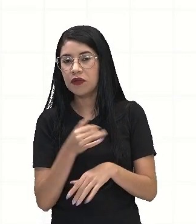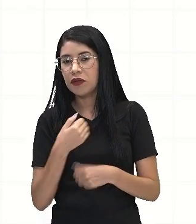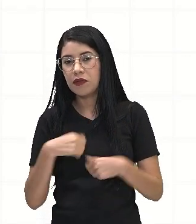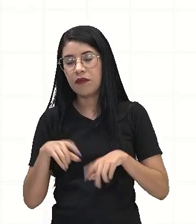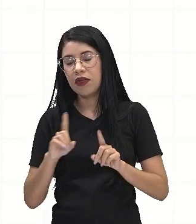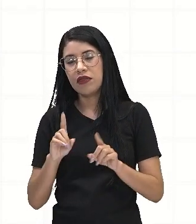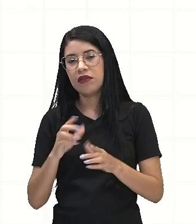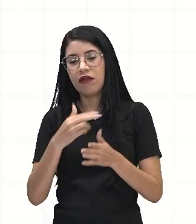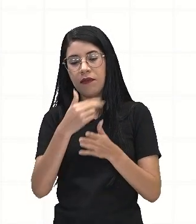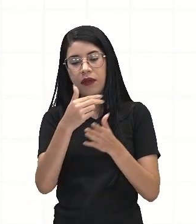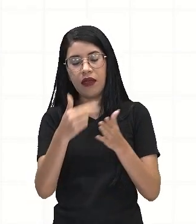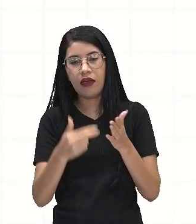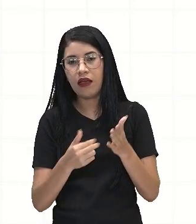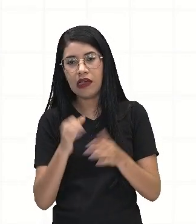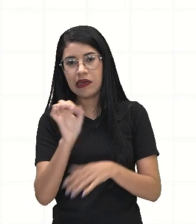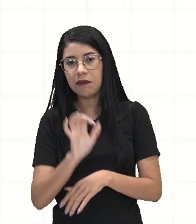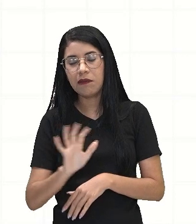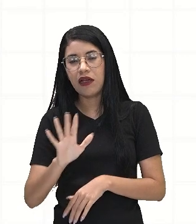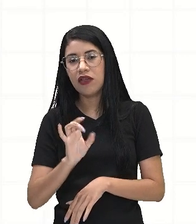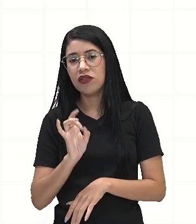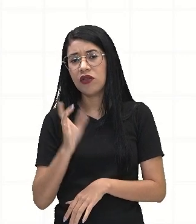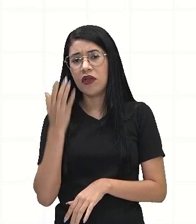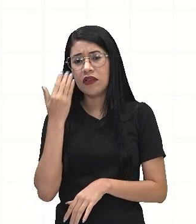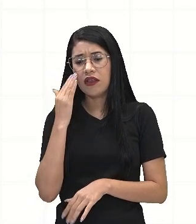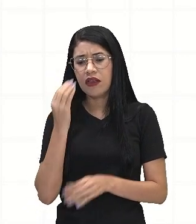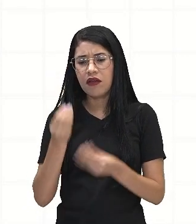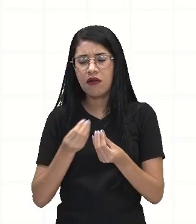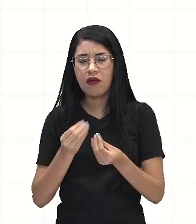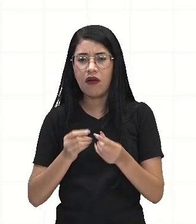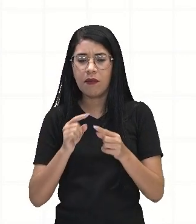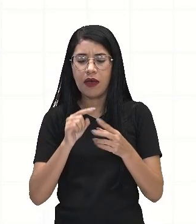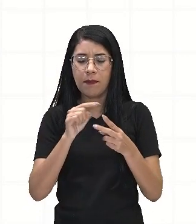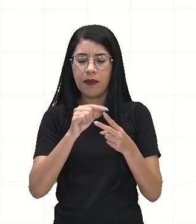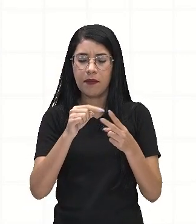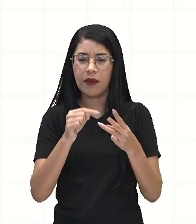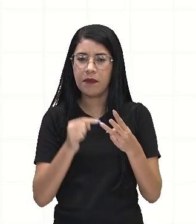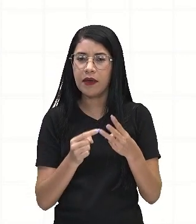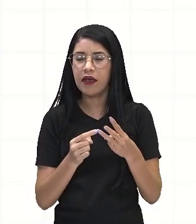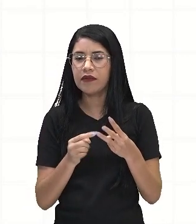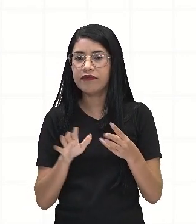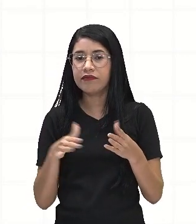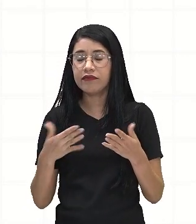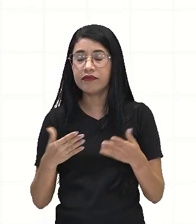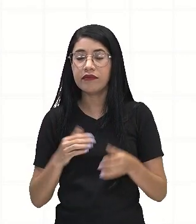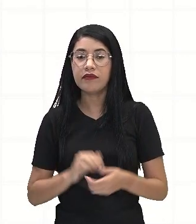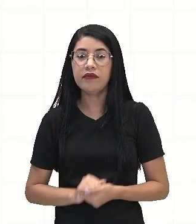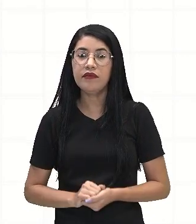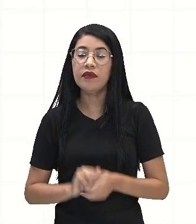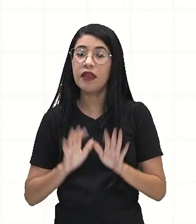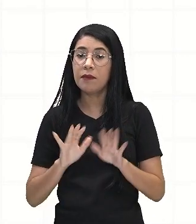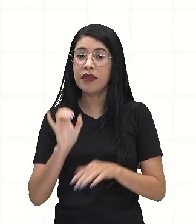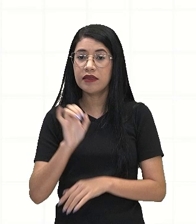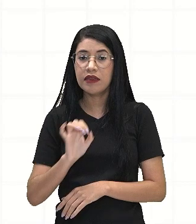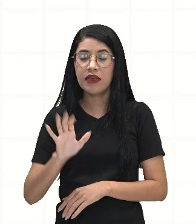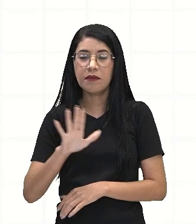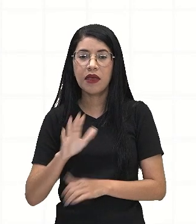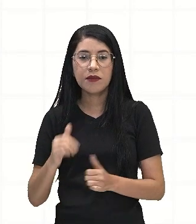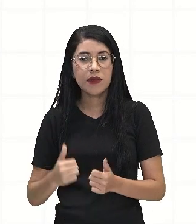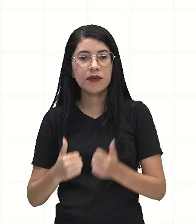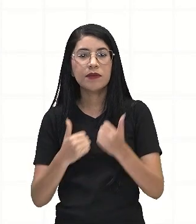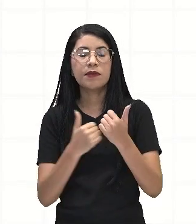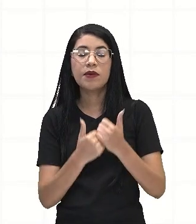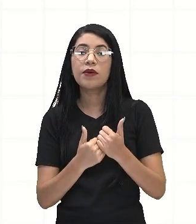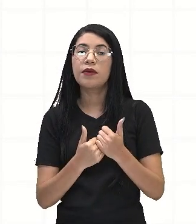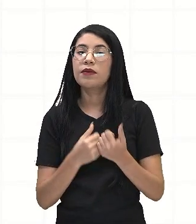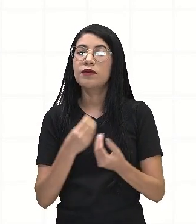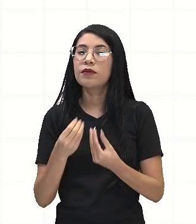você só precisaria identificar qual era cada medida. Mas aqui a gente tem a imagem para auxiliar, né? Às